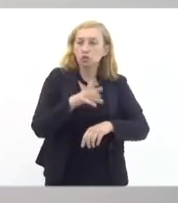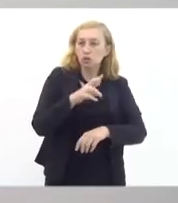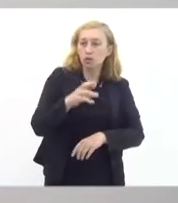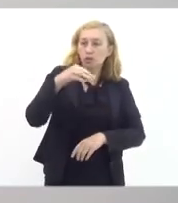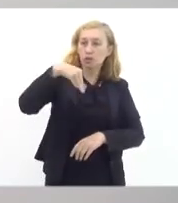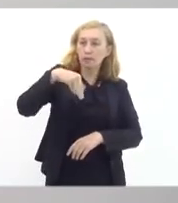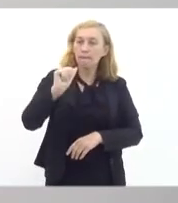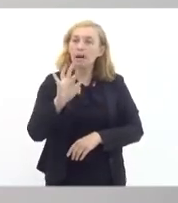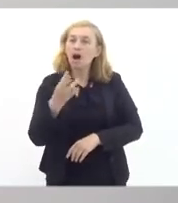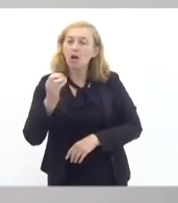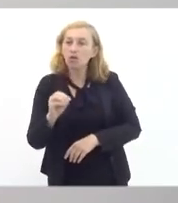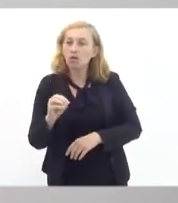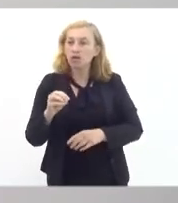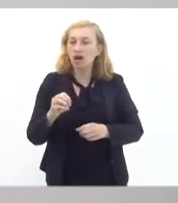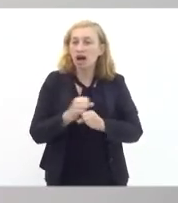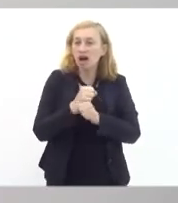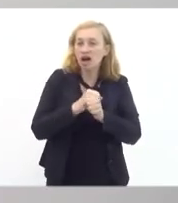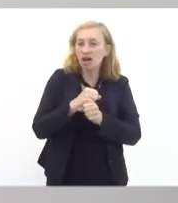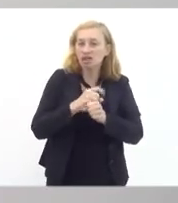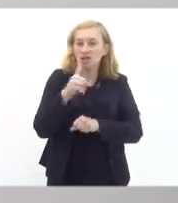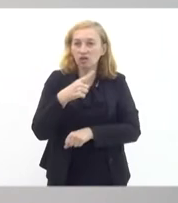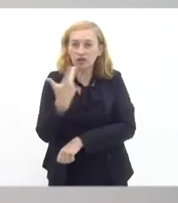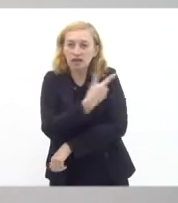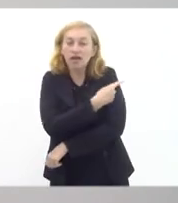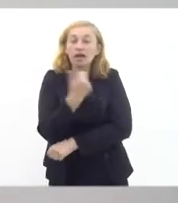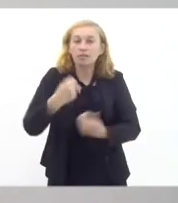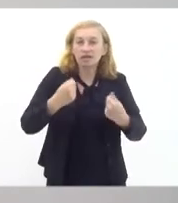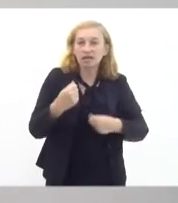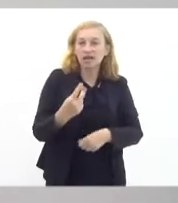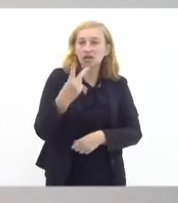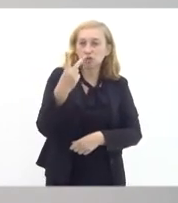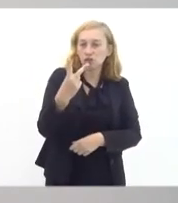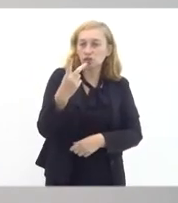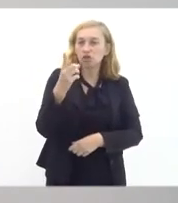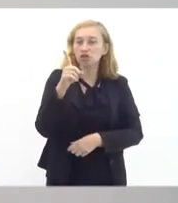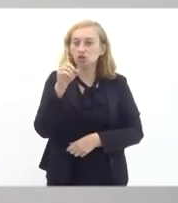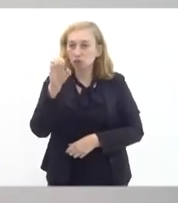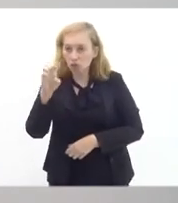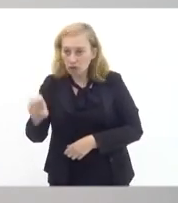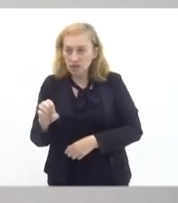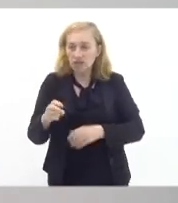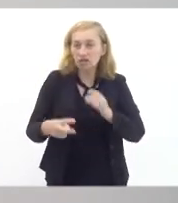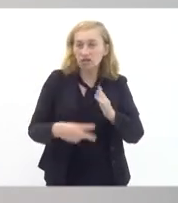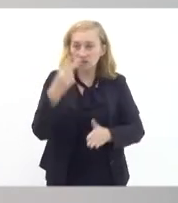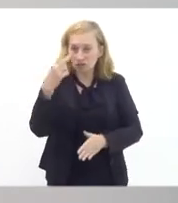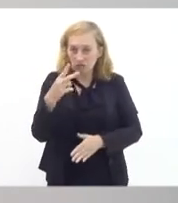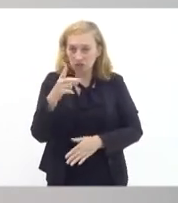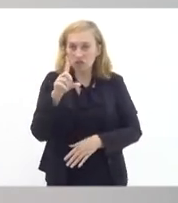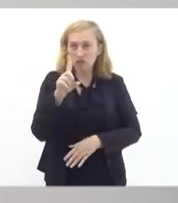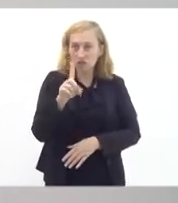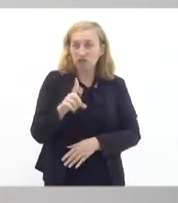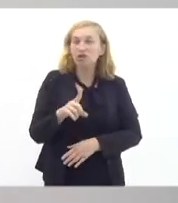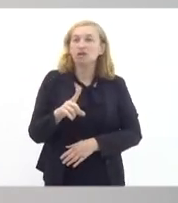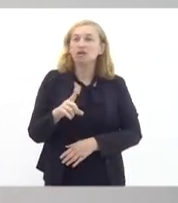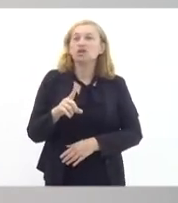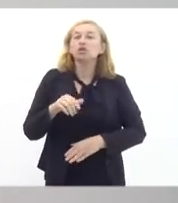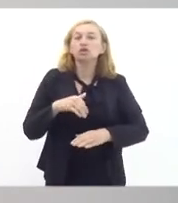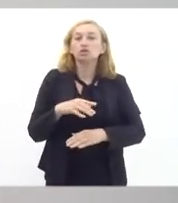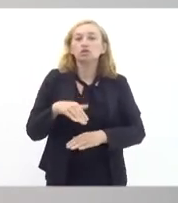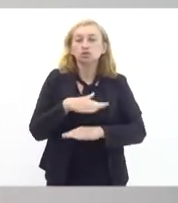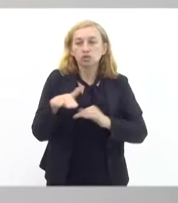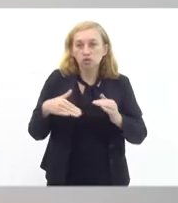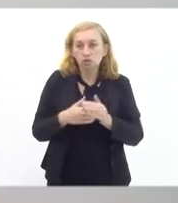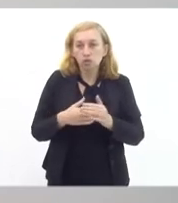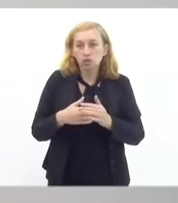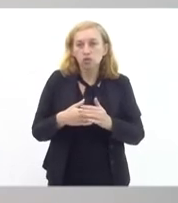não eram vacinados há muito tempo, tinham que tomar 2 doses. Vacinamos 2 vezes, 2 doses de vacina para todos os cães da